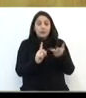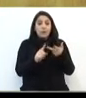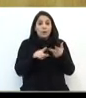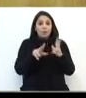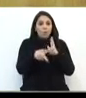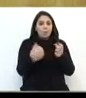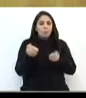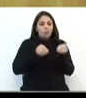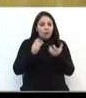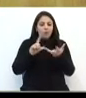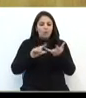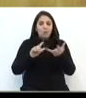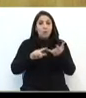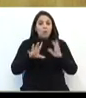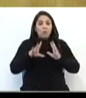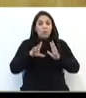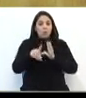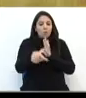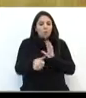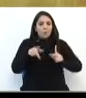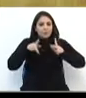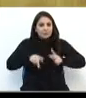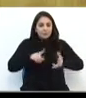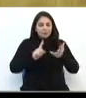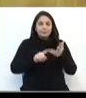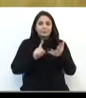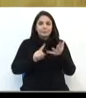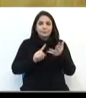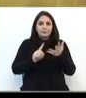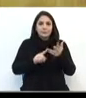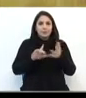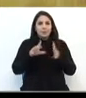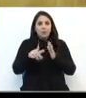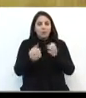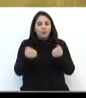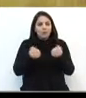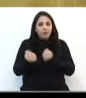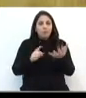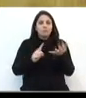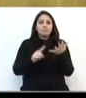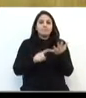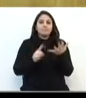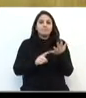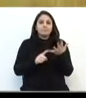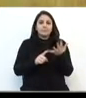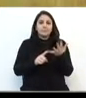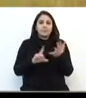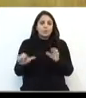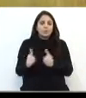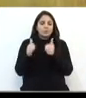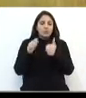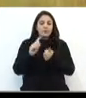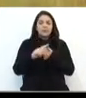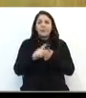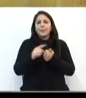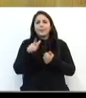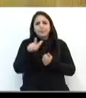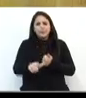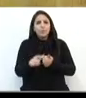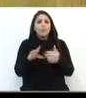veículo, roubo a pedestre, furto de veículo, furto qualificado e roubo a estabelecimentos comerciais,